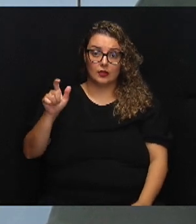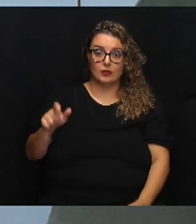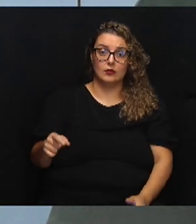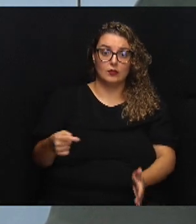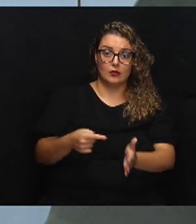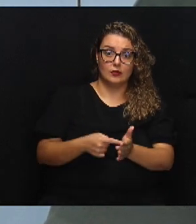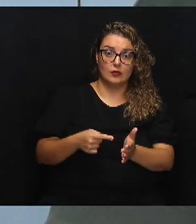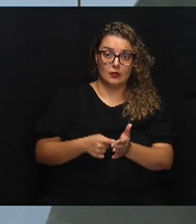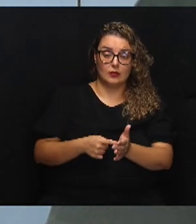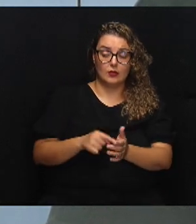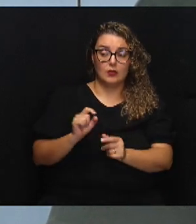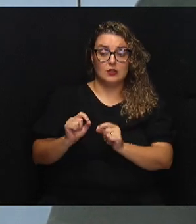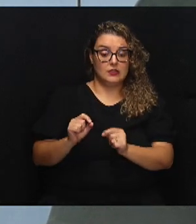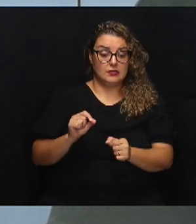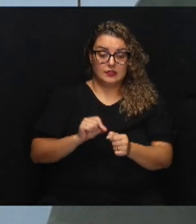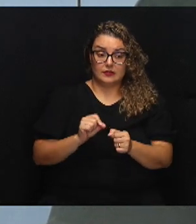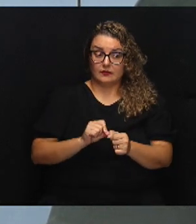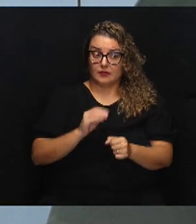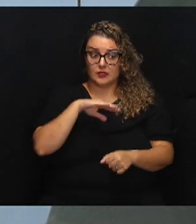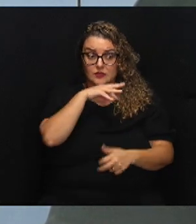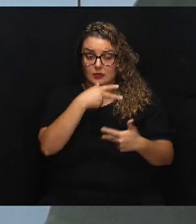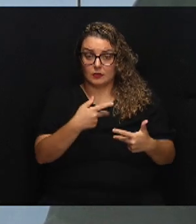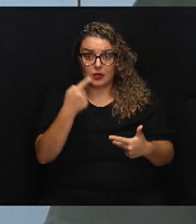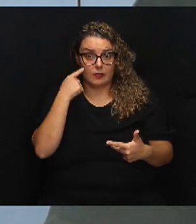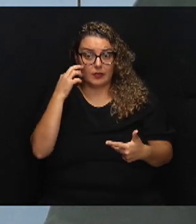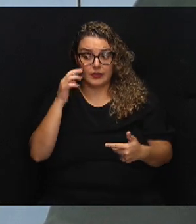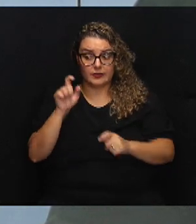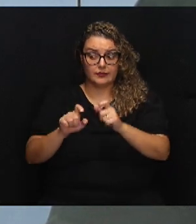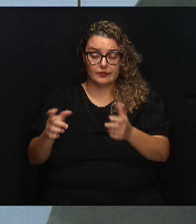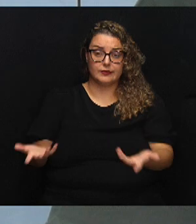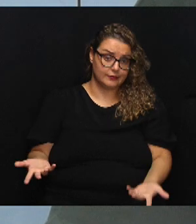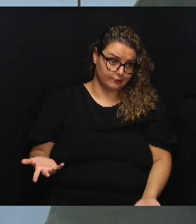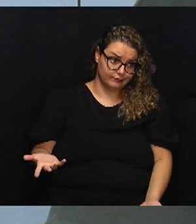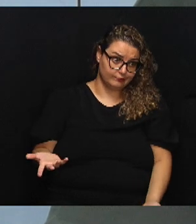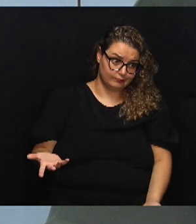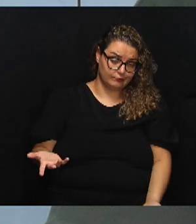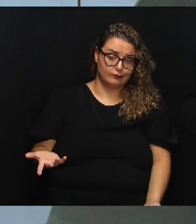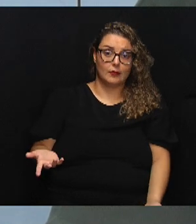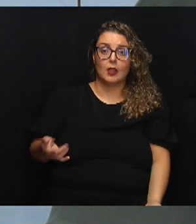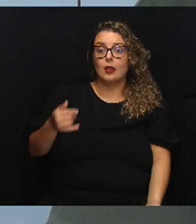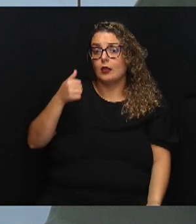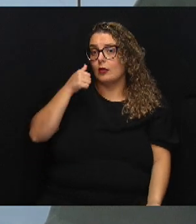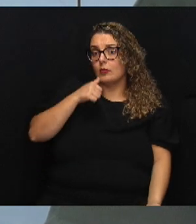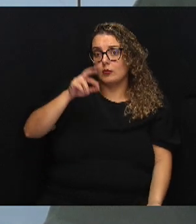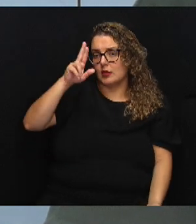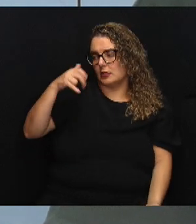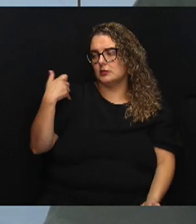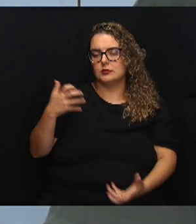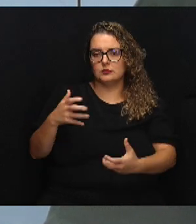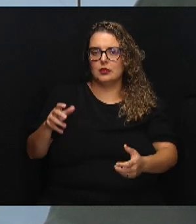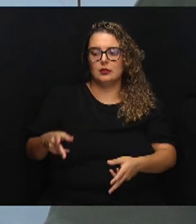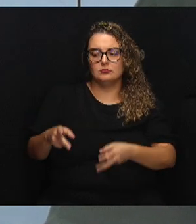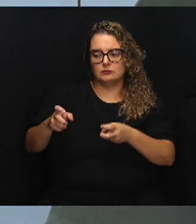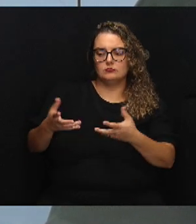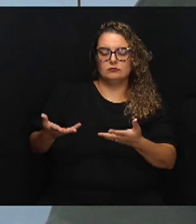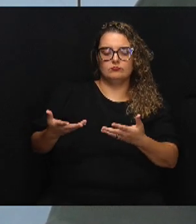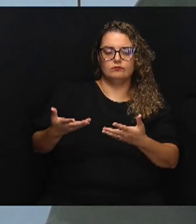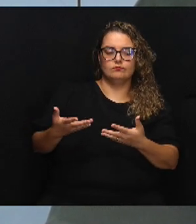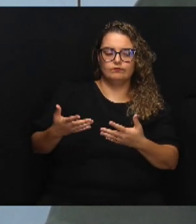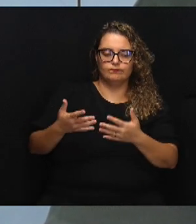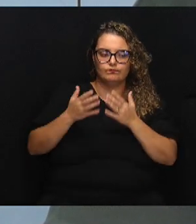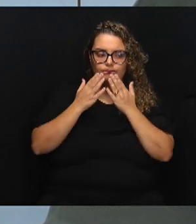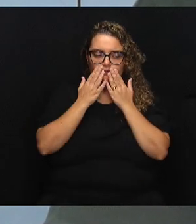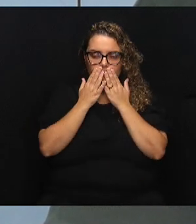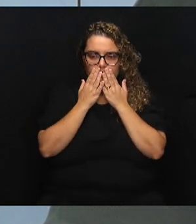com o denunciante. E geralmente, um exemplo, uma senhorinha, se ela se identifica, e aí, e se houver